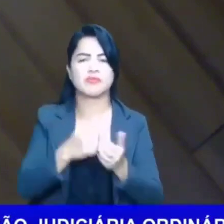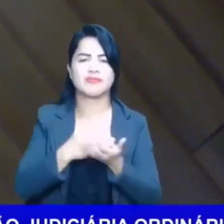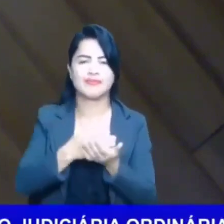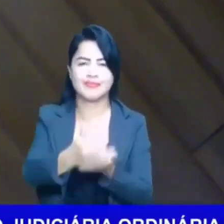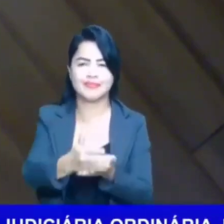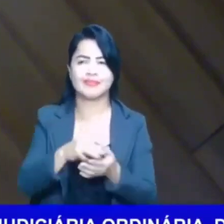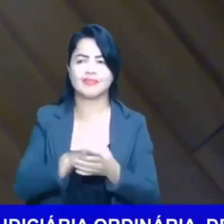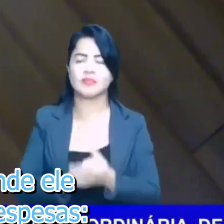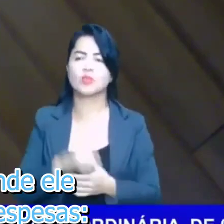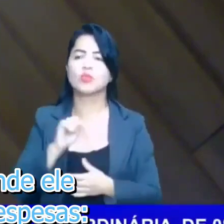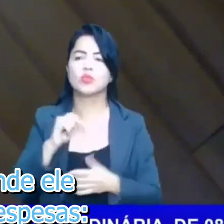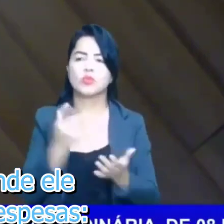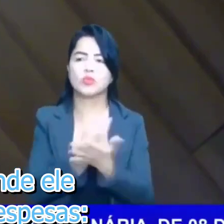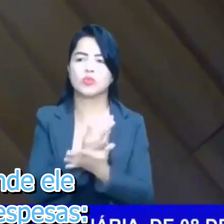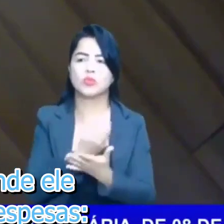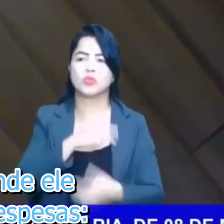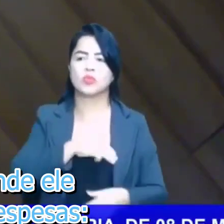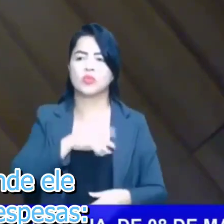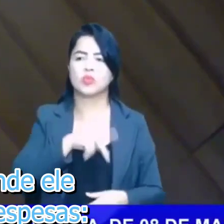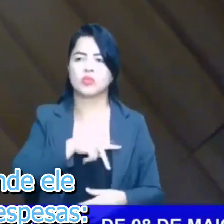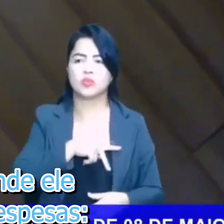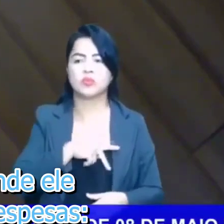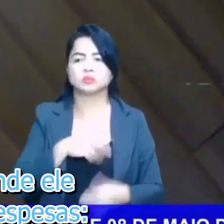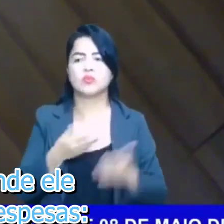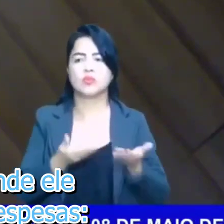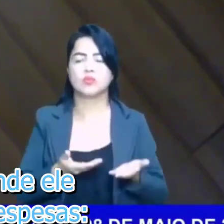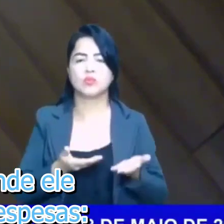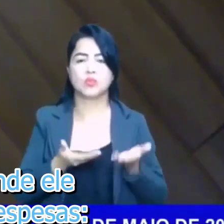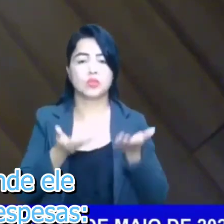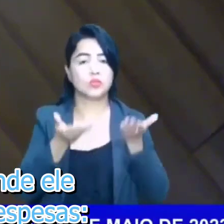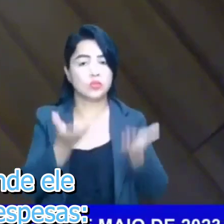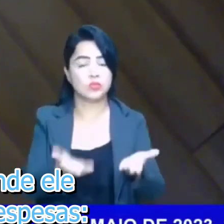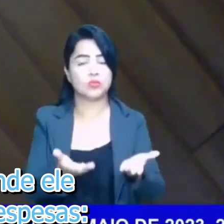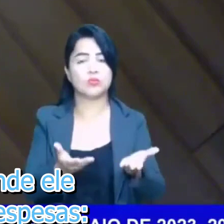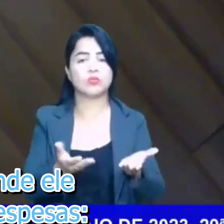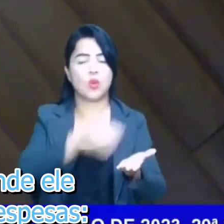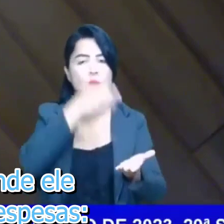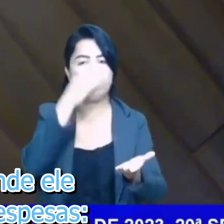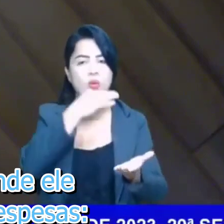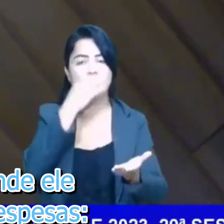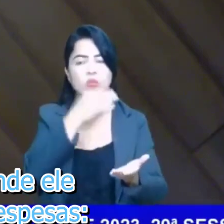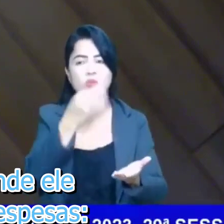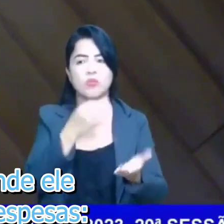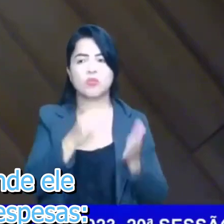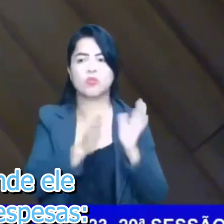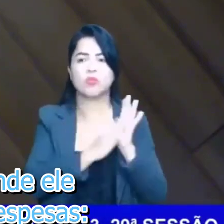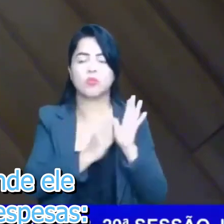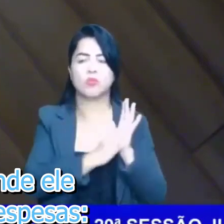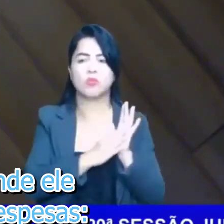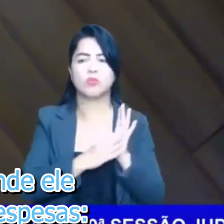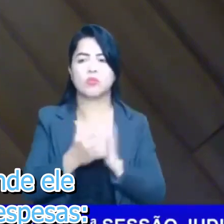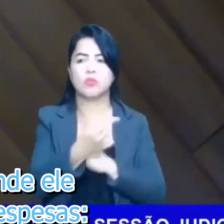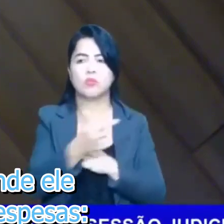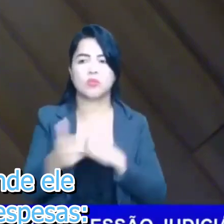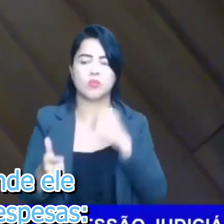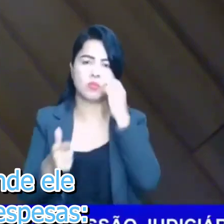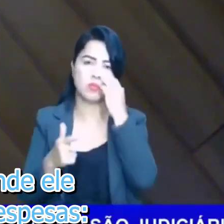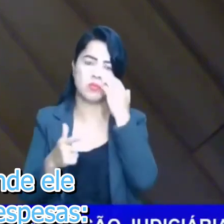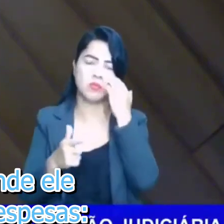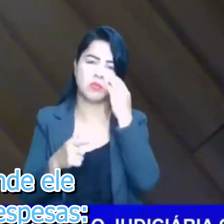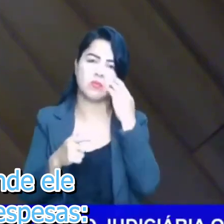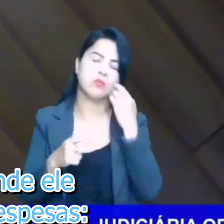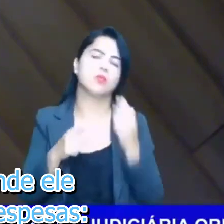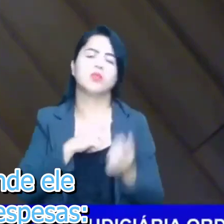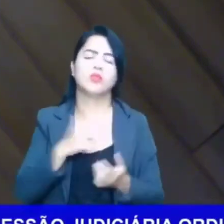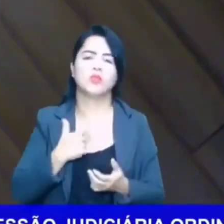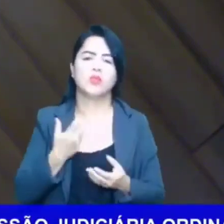que ocorre? O Ministério Público apresentou uma manifestação onde ele alega não há na prestação de contas o